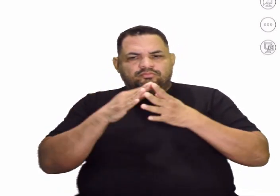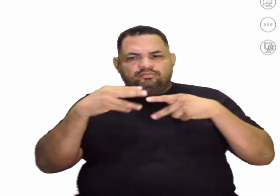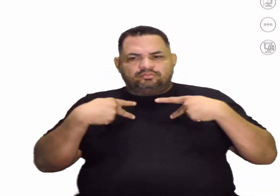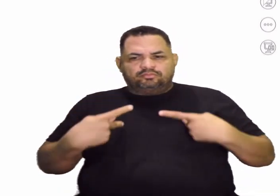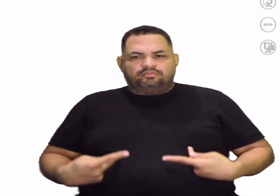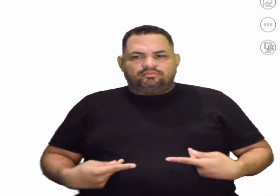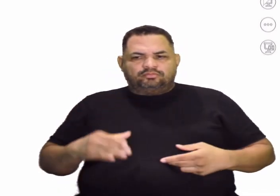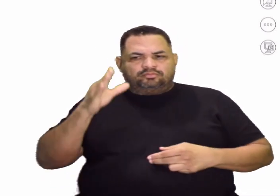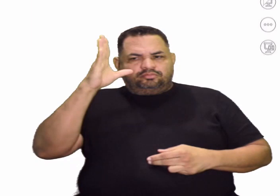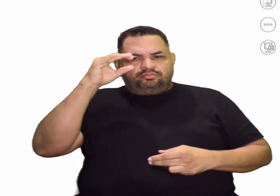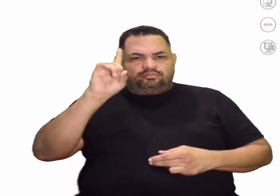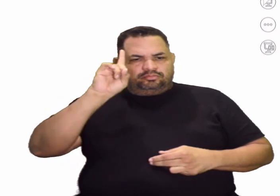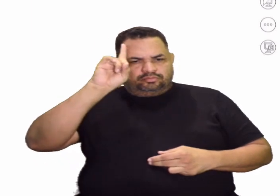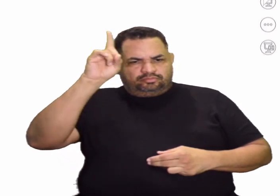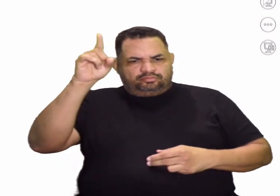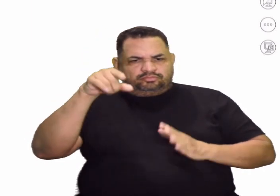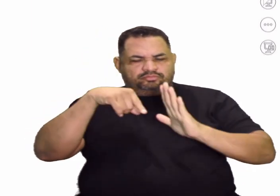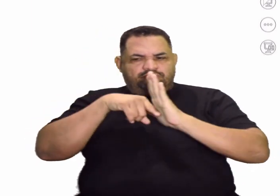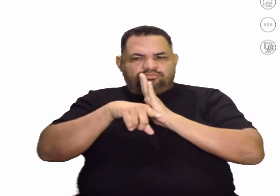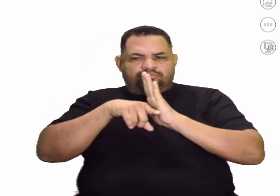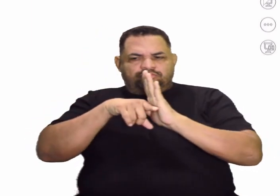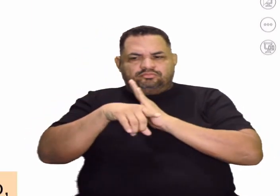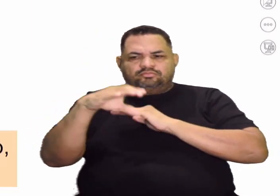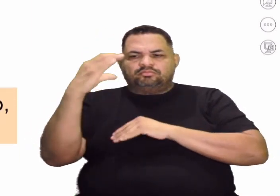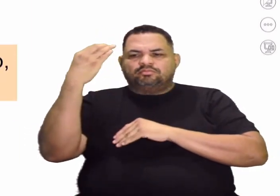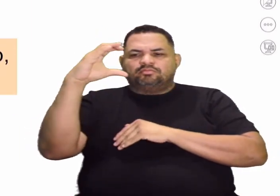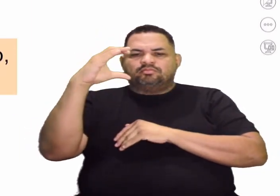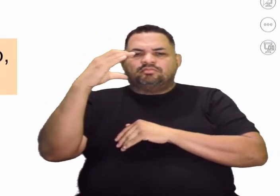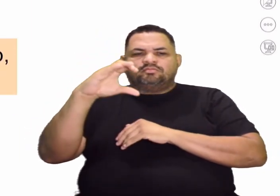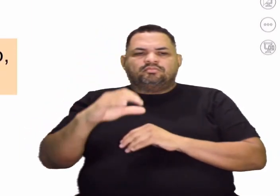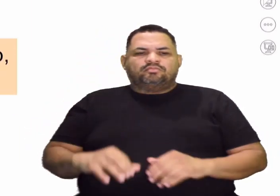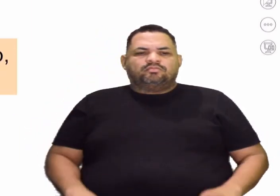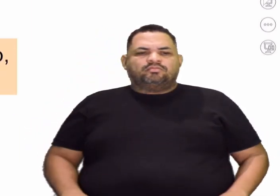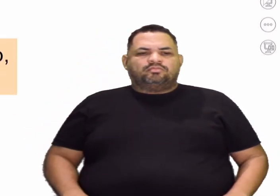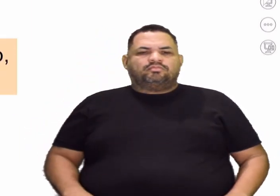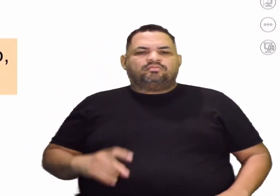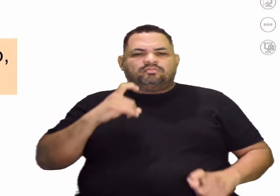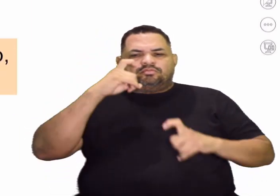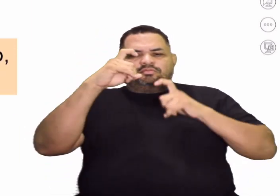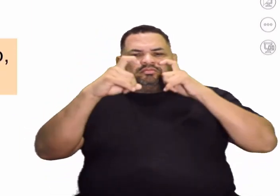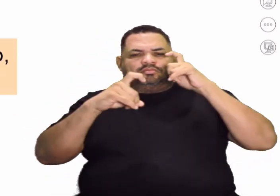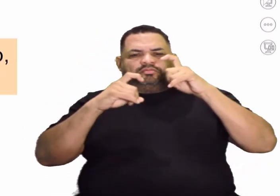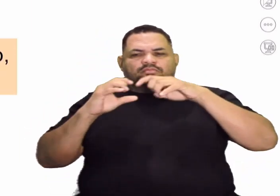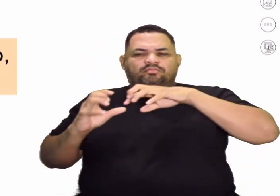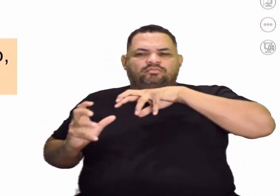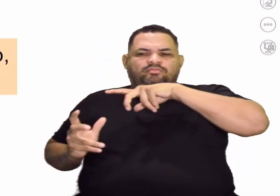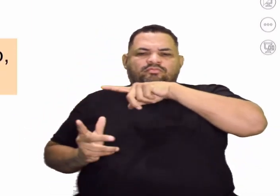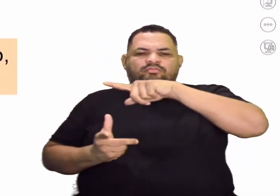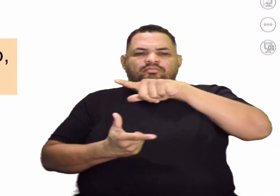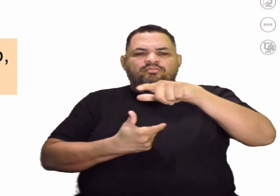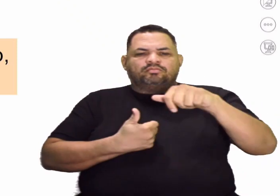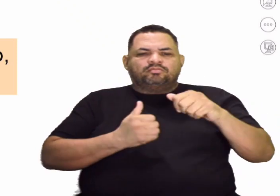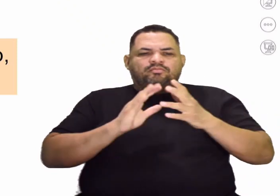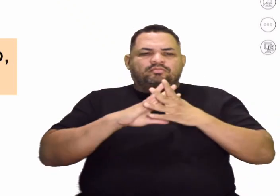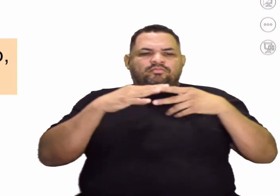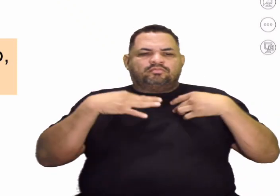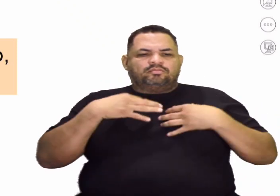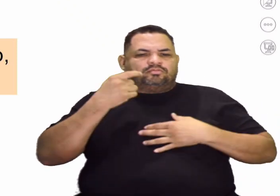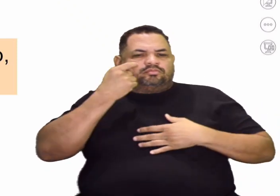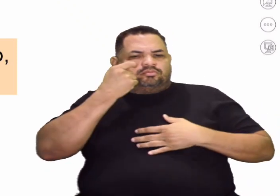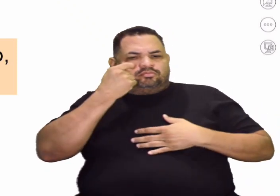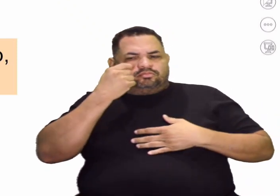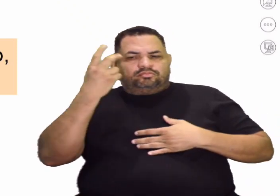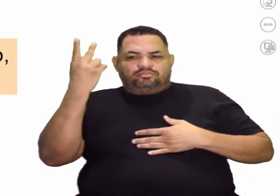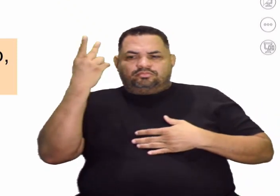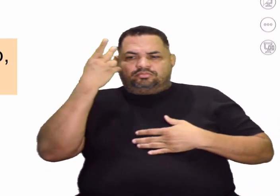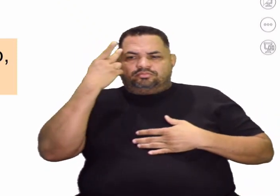corpo, curiosidade intelectual e pesquisa científica. Preocupação com este mundo, humanismo, naturalismo.